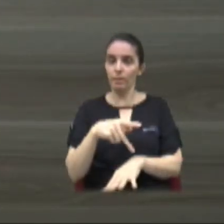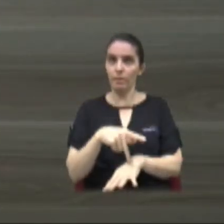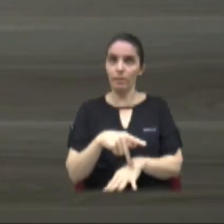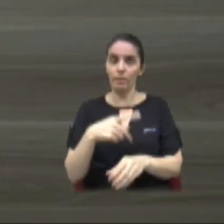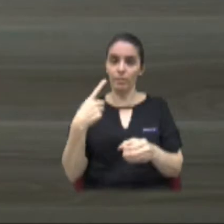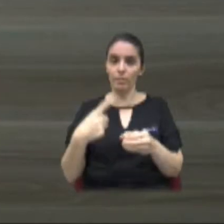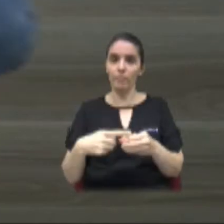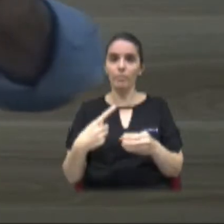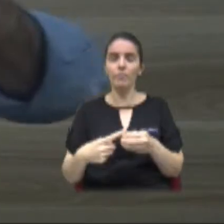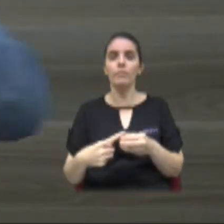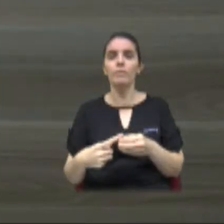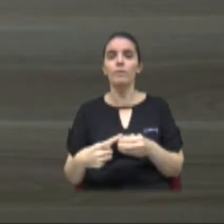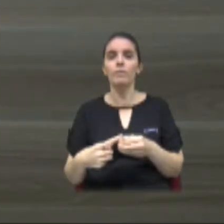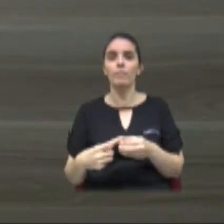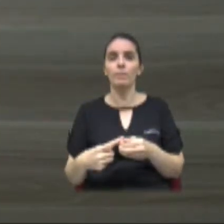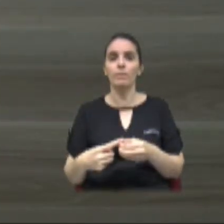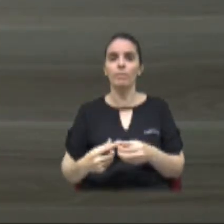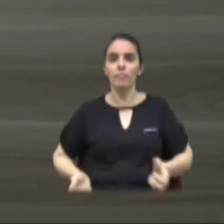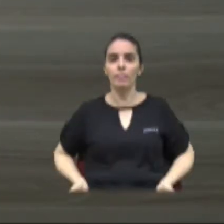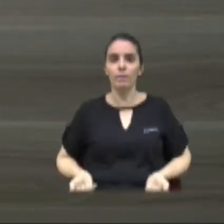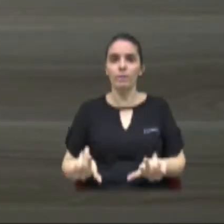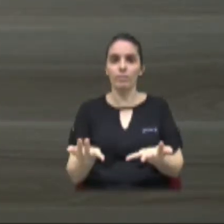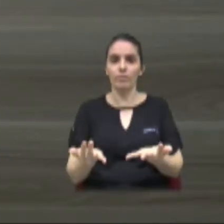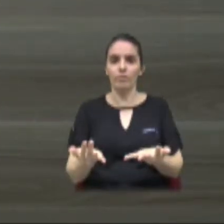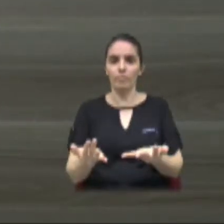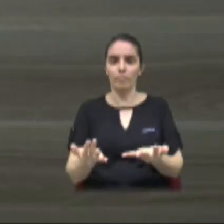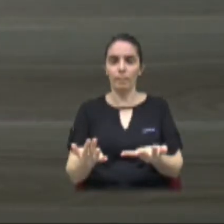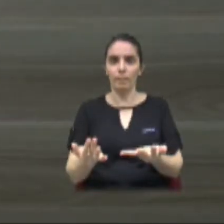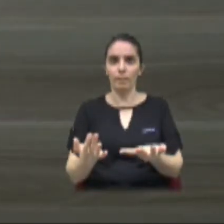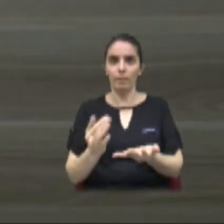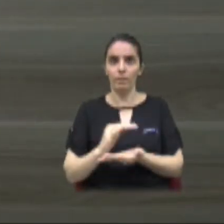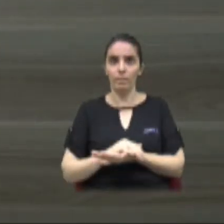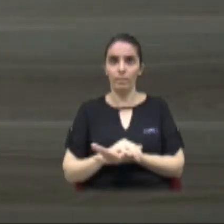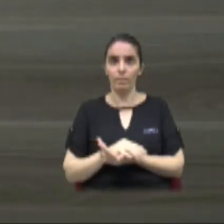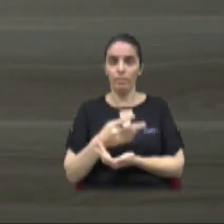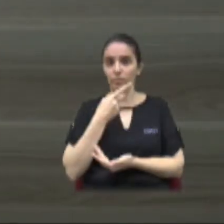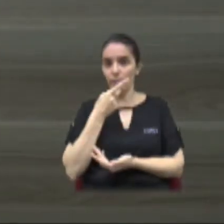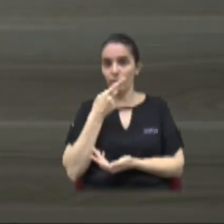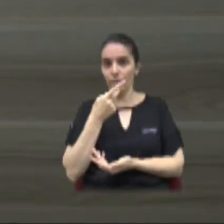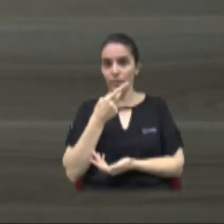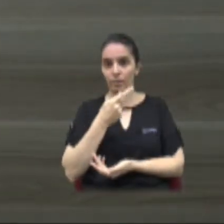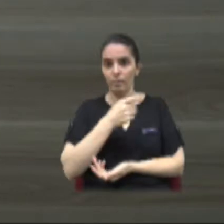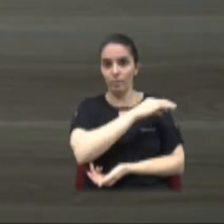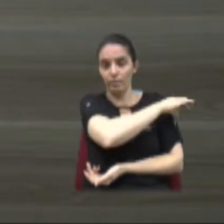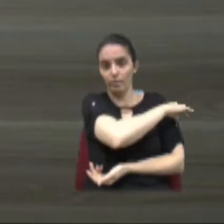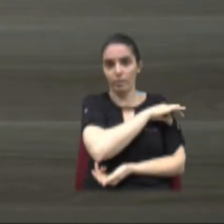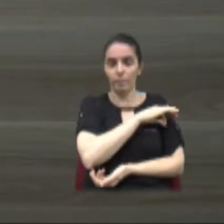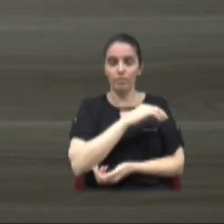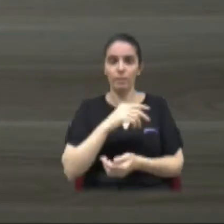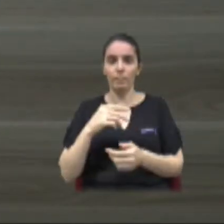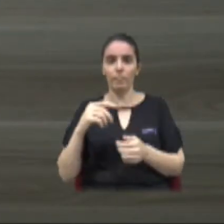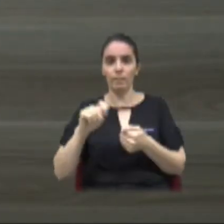mais saudável para se investir em outras áreas, visto que grande parte do nosso ICMS